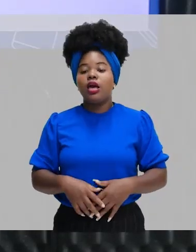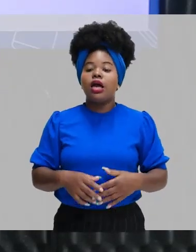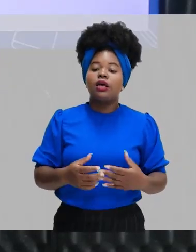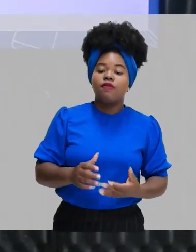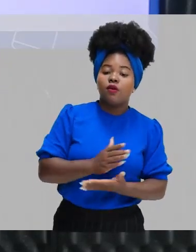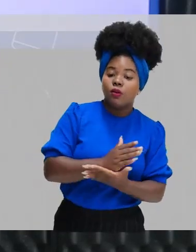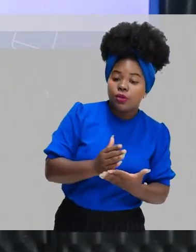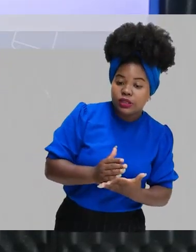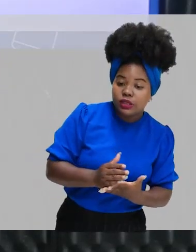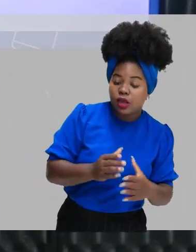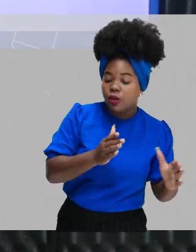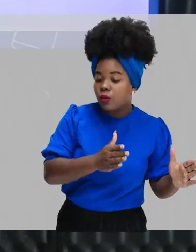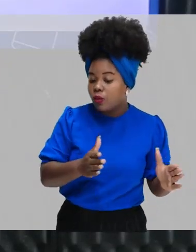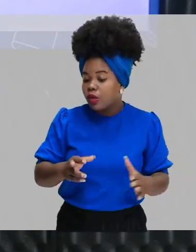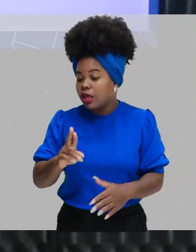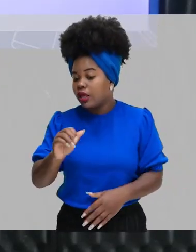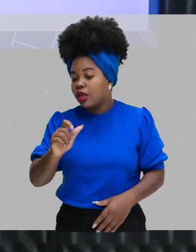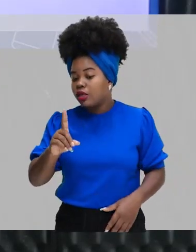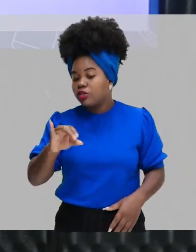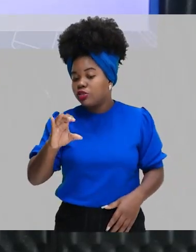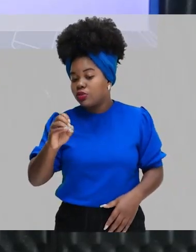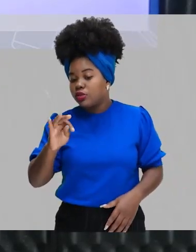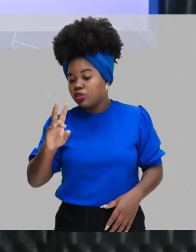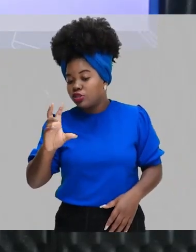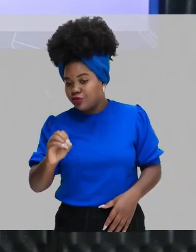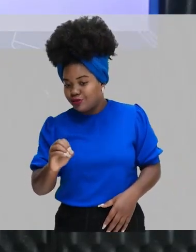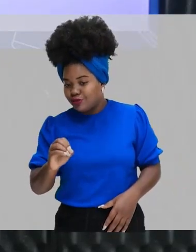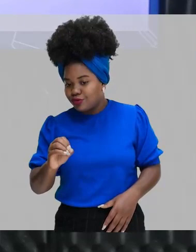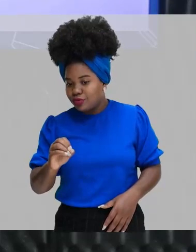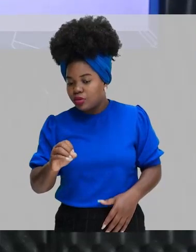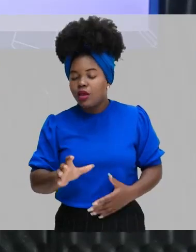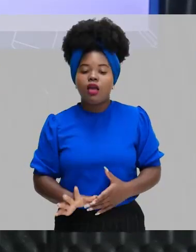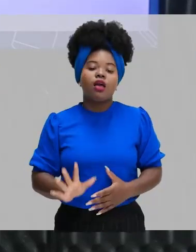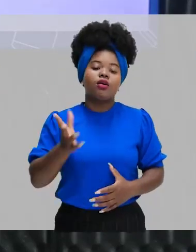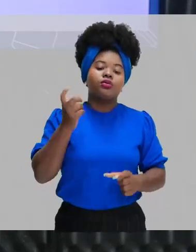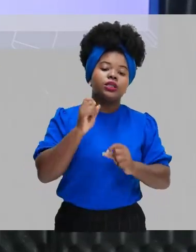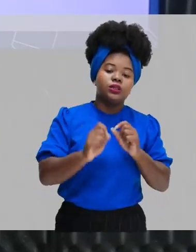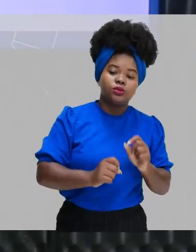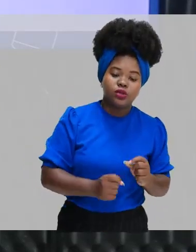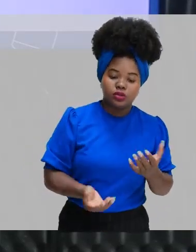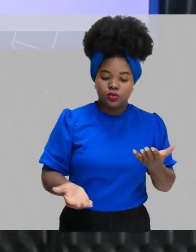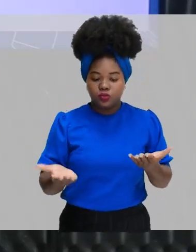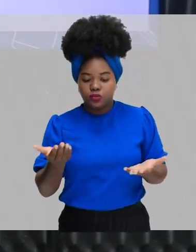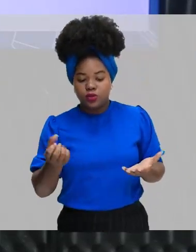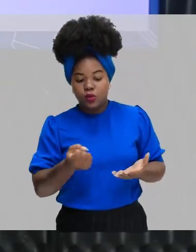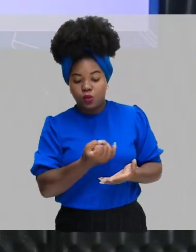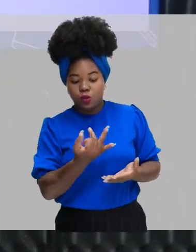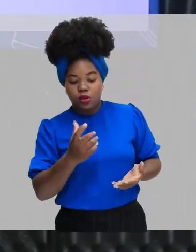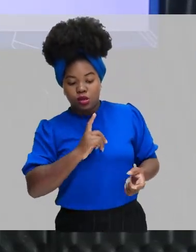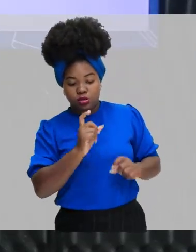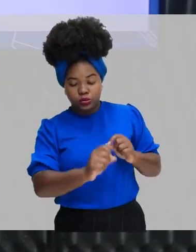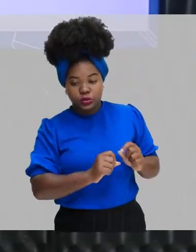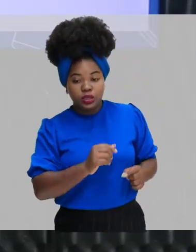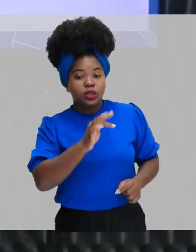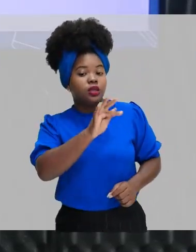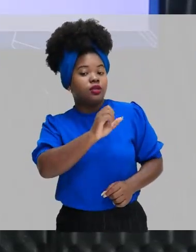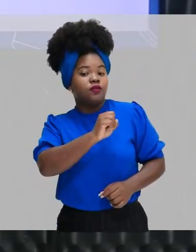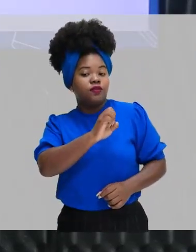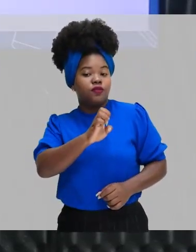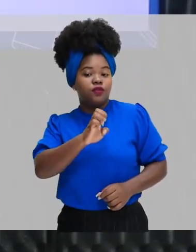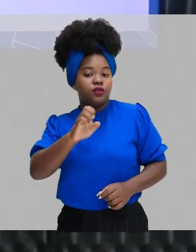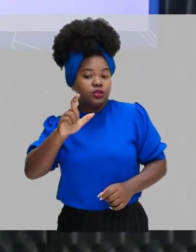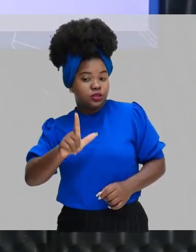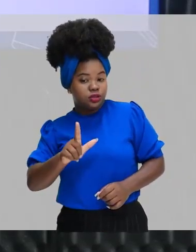de partículas certo e aí o que acontece é só comparar né Quanto tem naquele fóssil